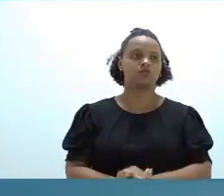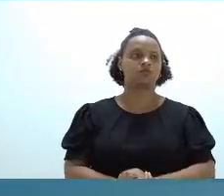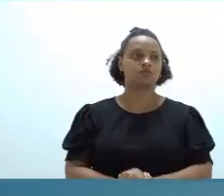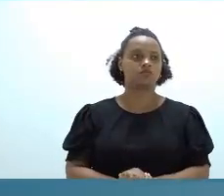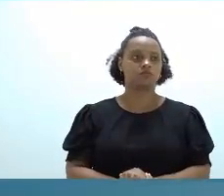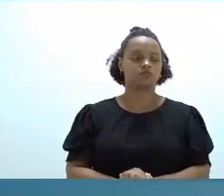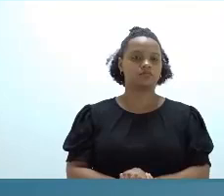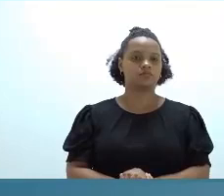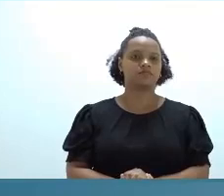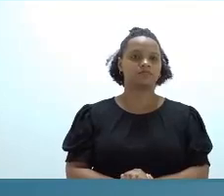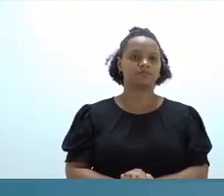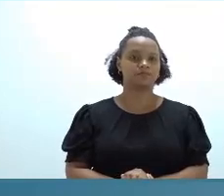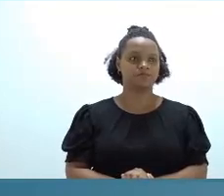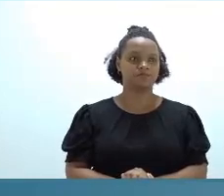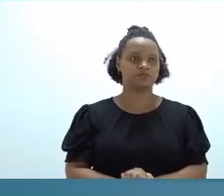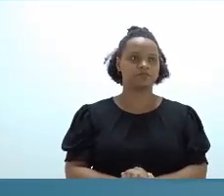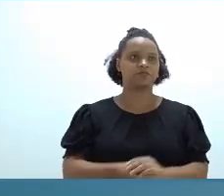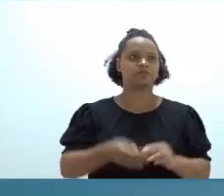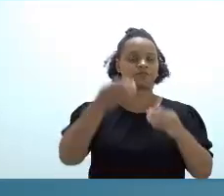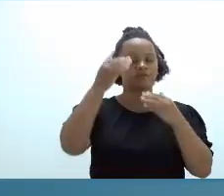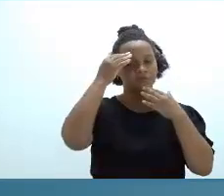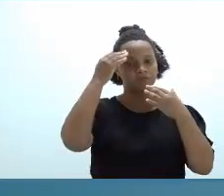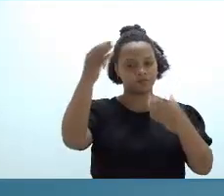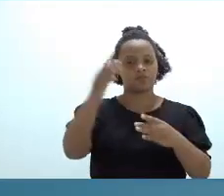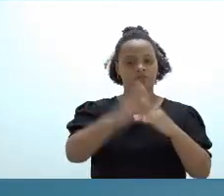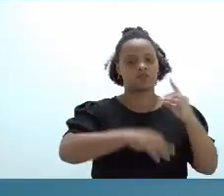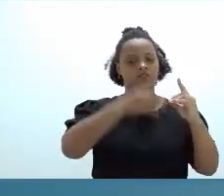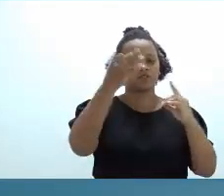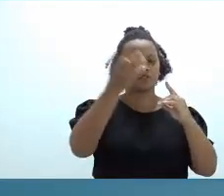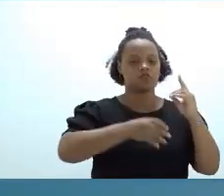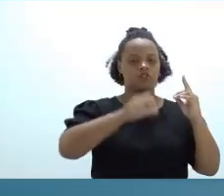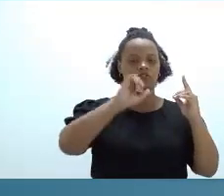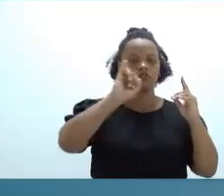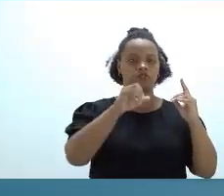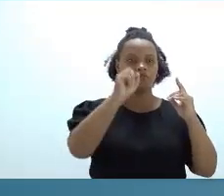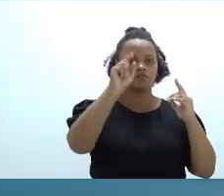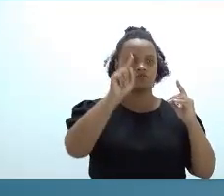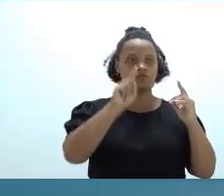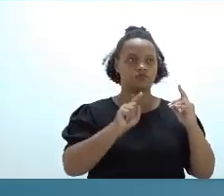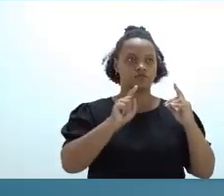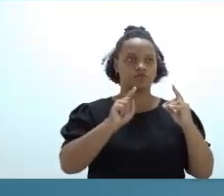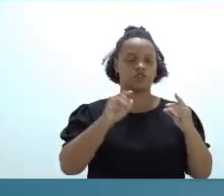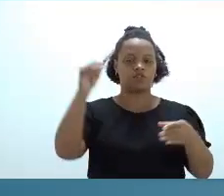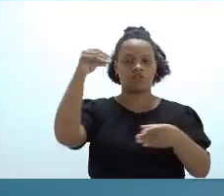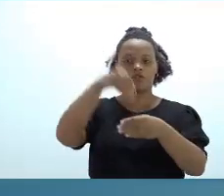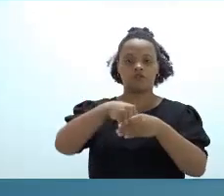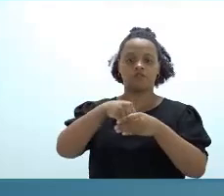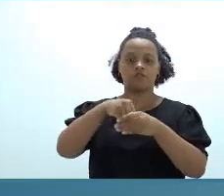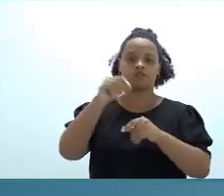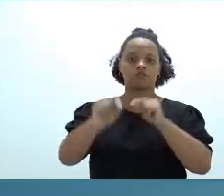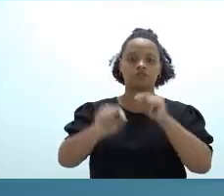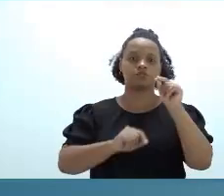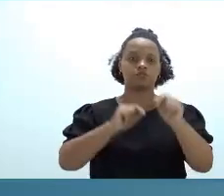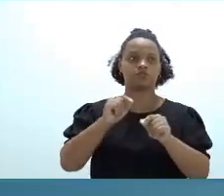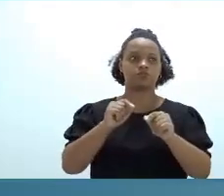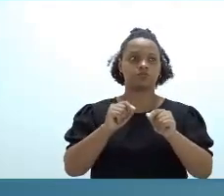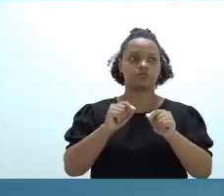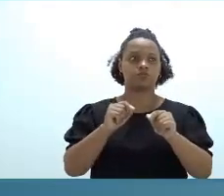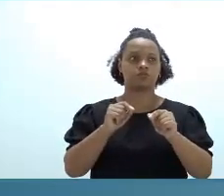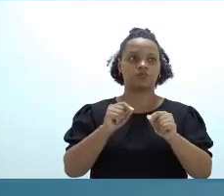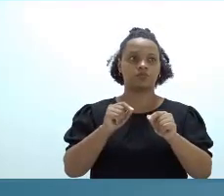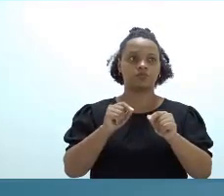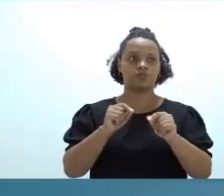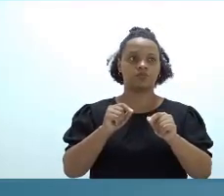Pois não, desembargador José Roberto, que em seu voto manifesta-se